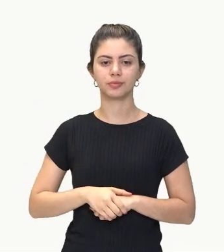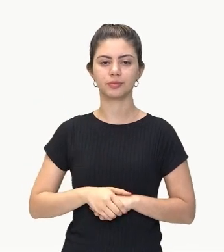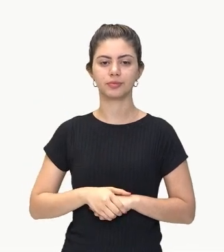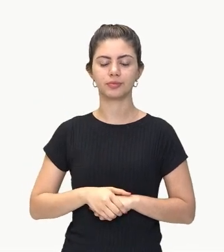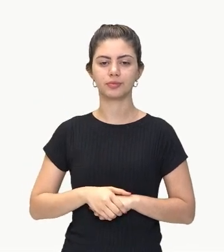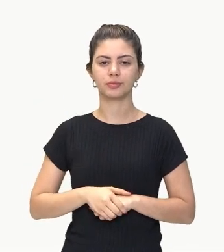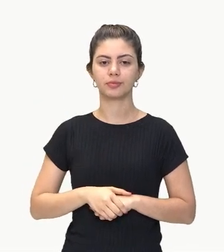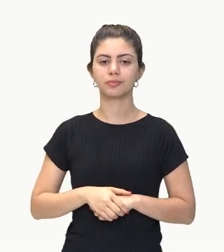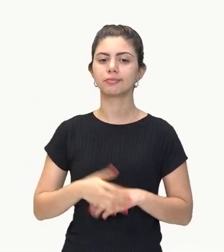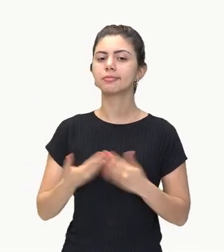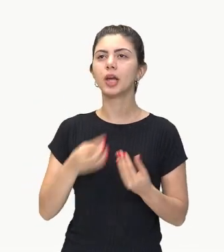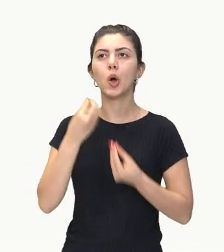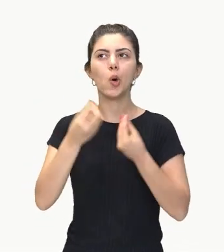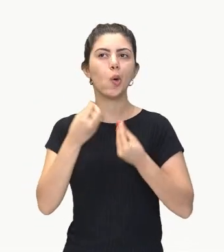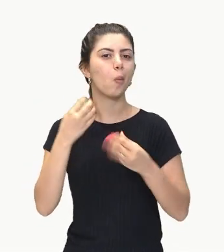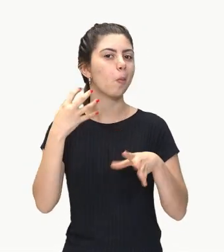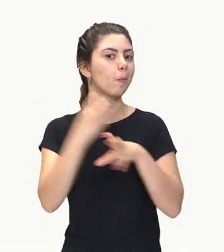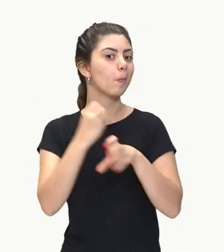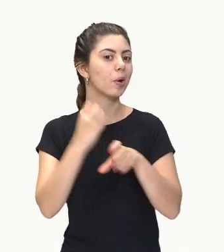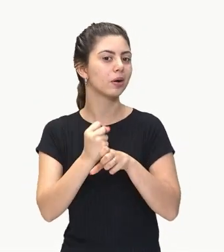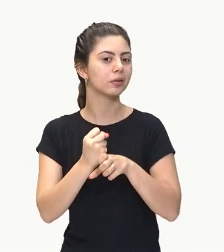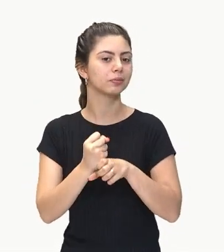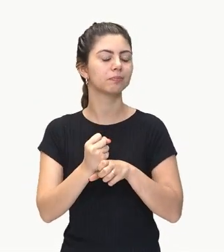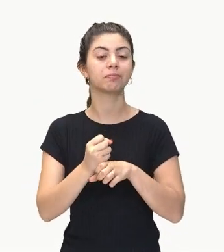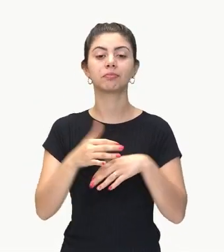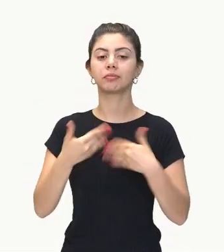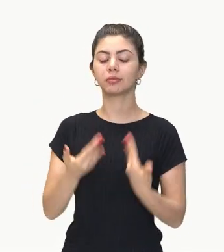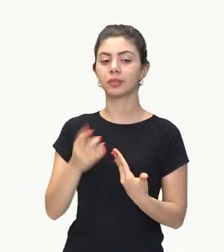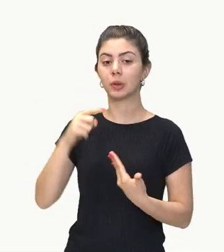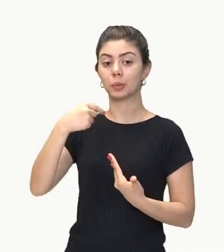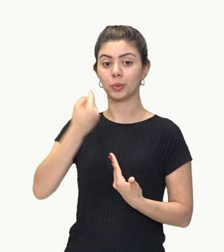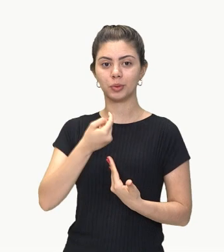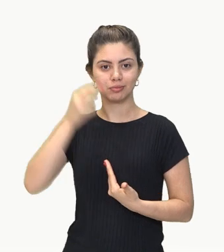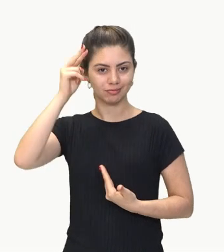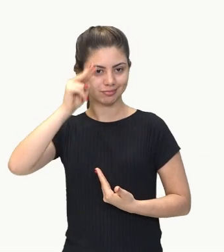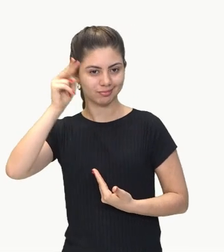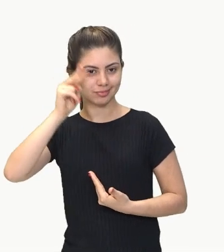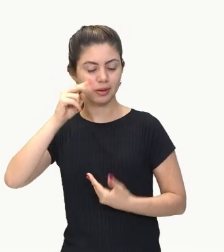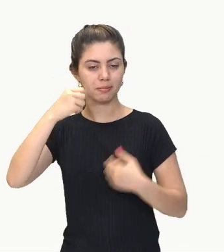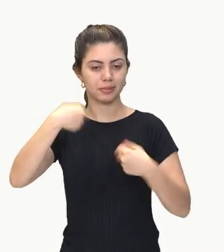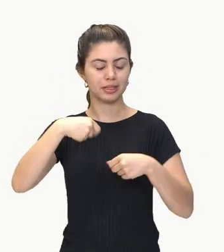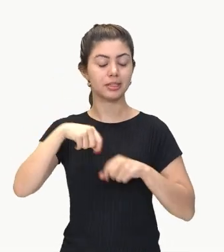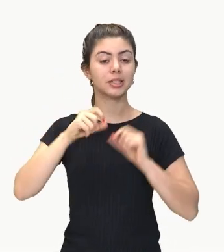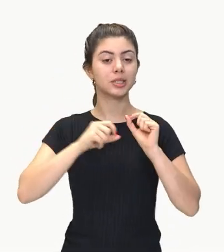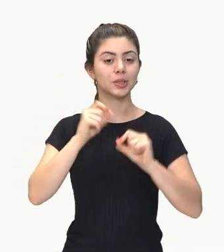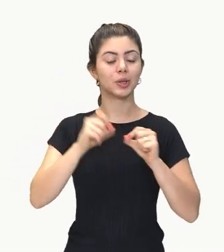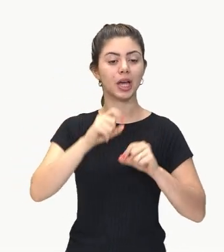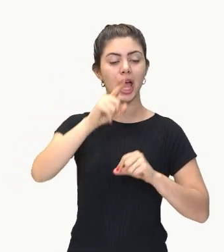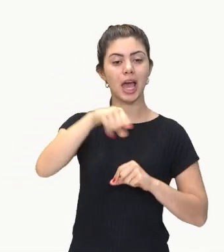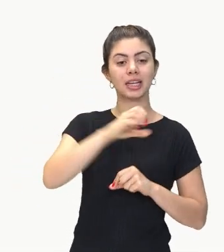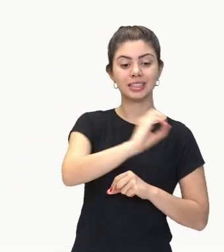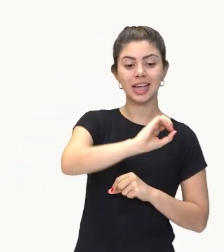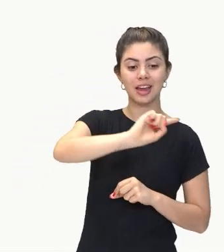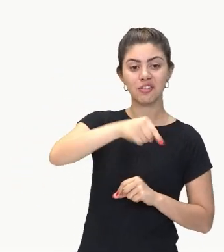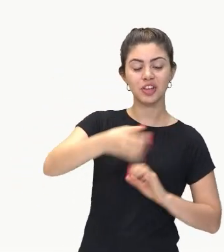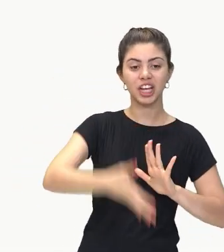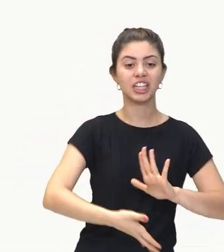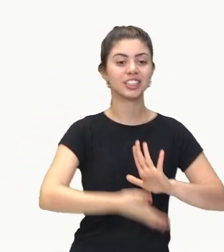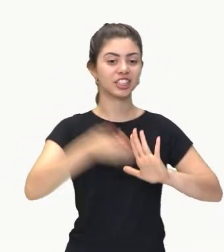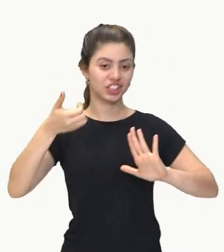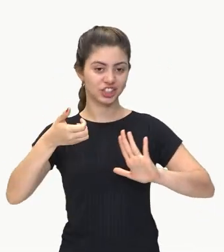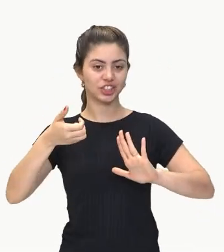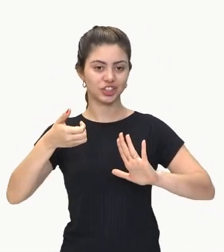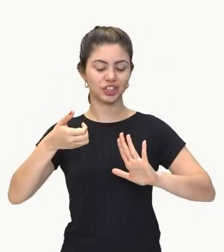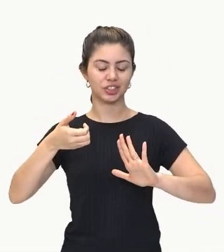1,3. Como é que a gente vai fazer? Vamos efetuar a multiplicação como se não tivesse a